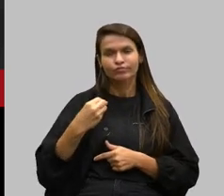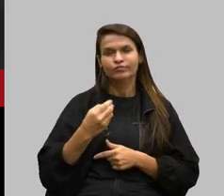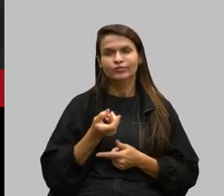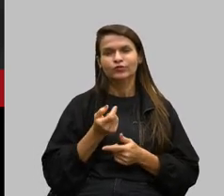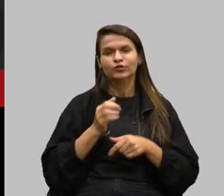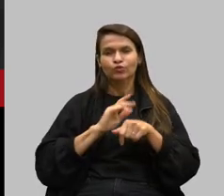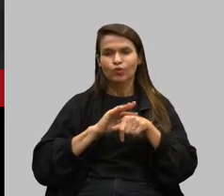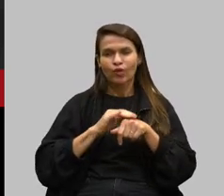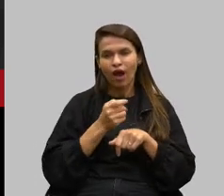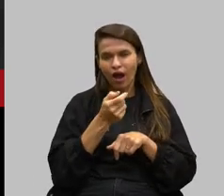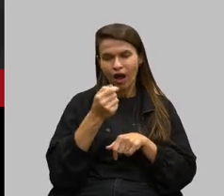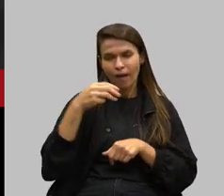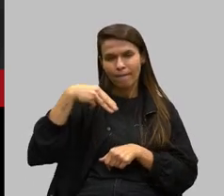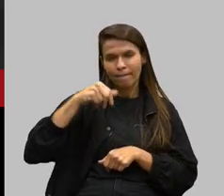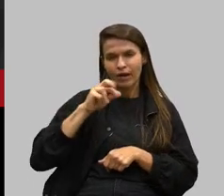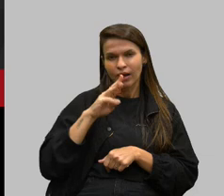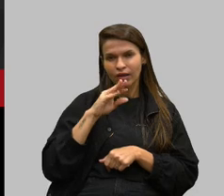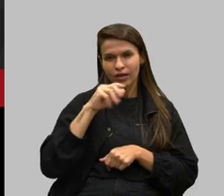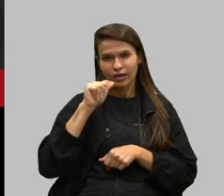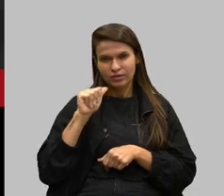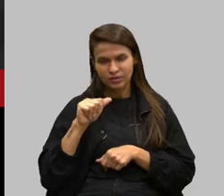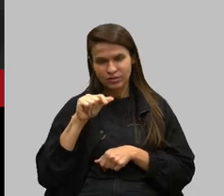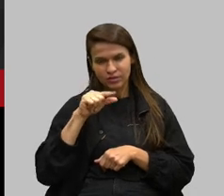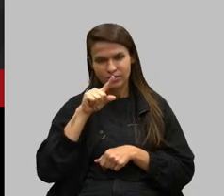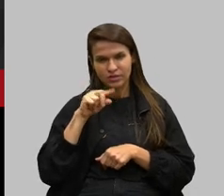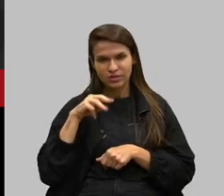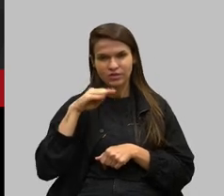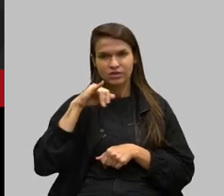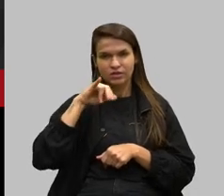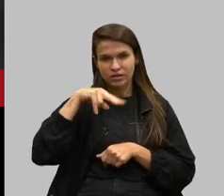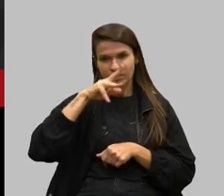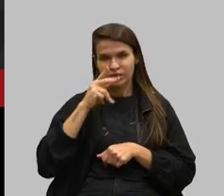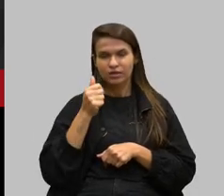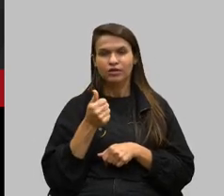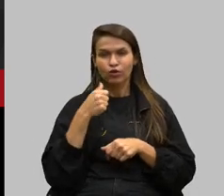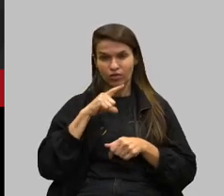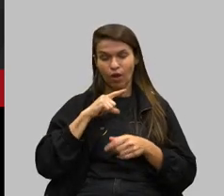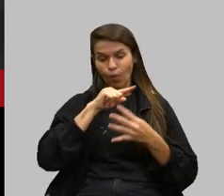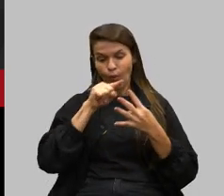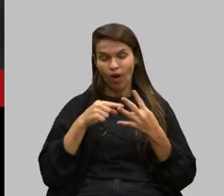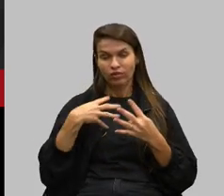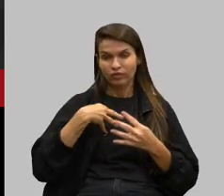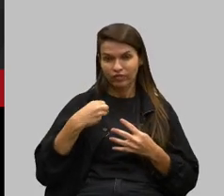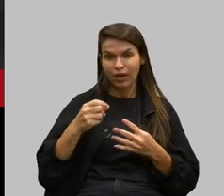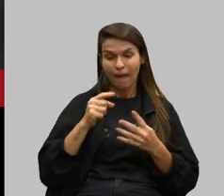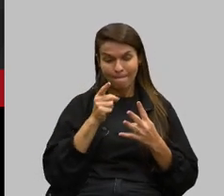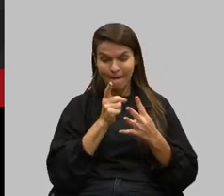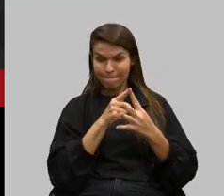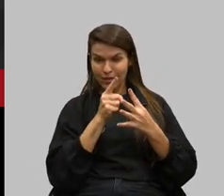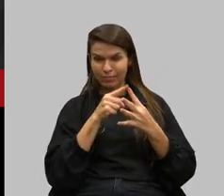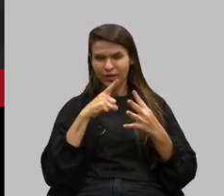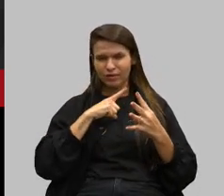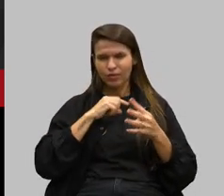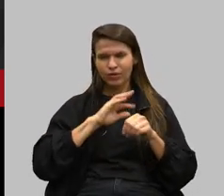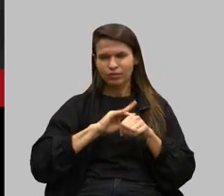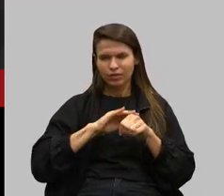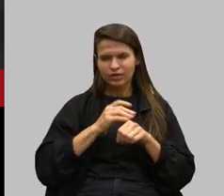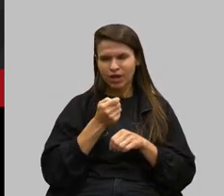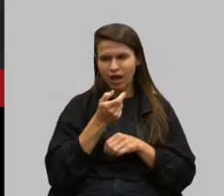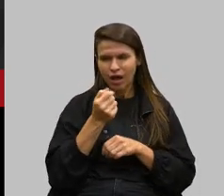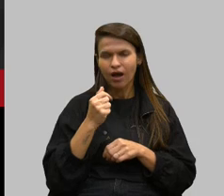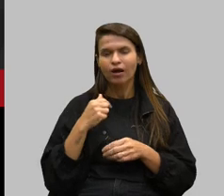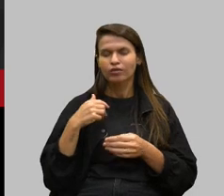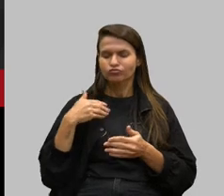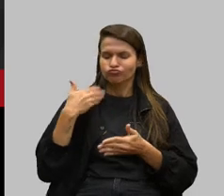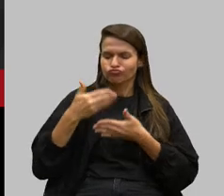Mariazinha eu tenho quatro filhos e a minha primeira filha tem uma doença Rara e a minha trajetória